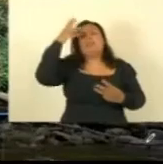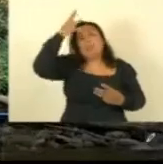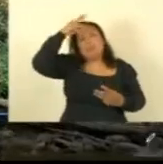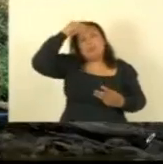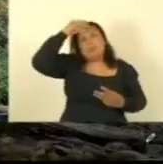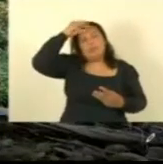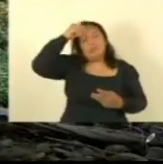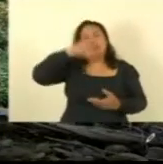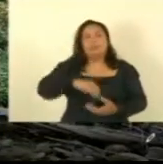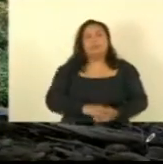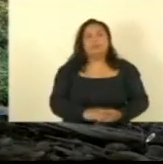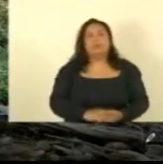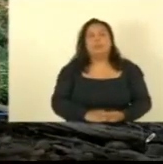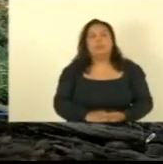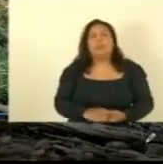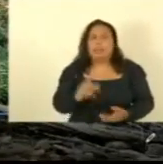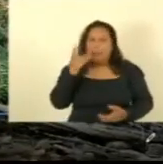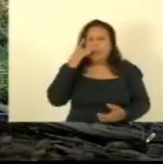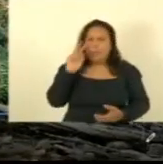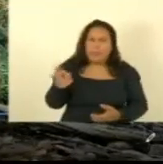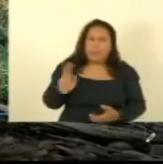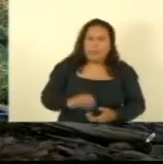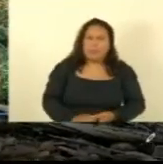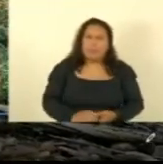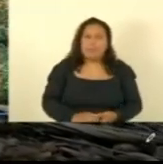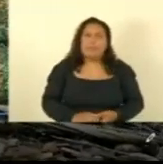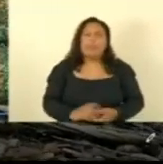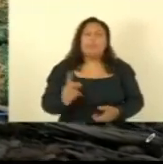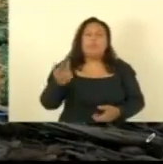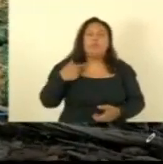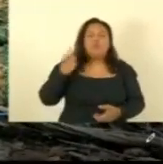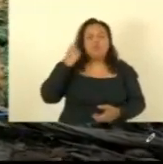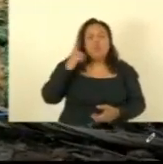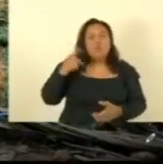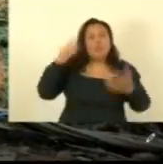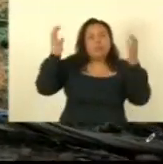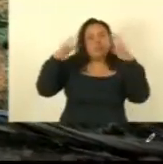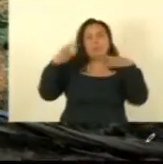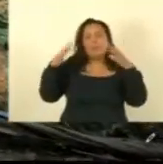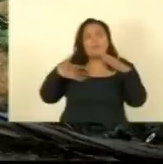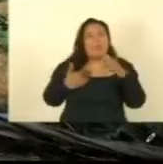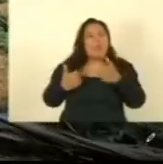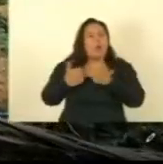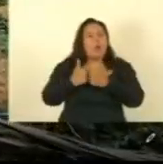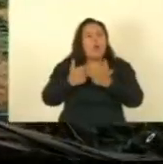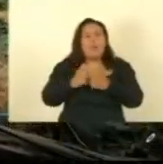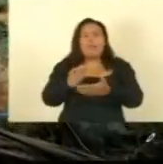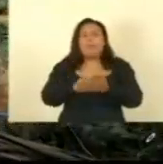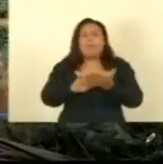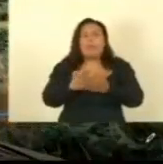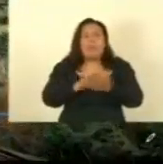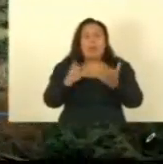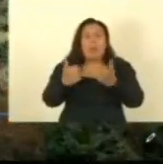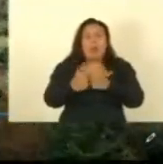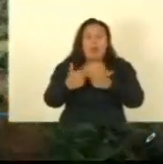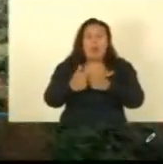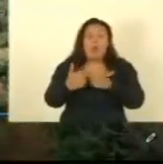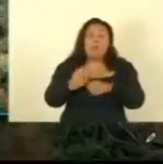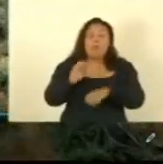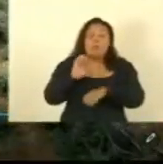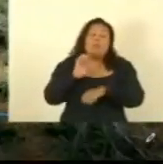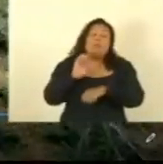Grande. É mole? Desde que choveu, não passa ônibus. Ônibus escolar passa